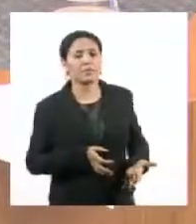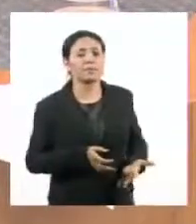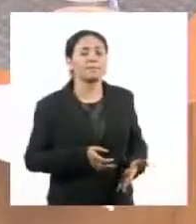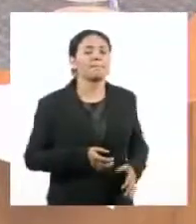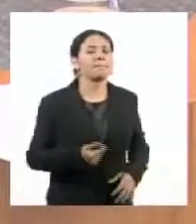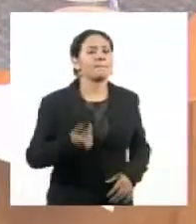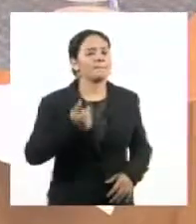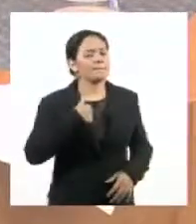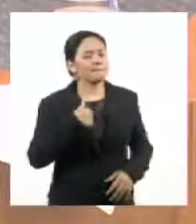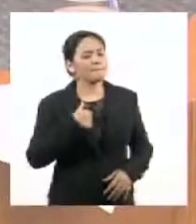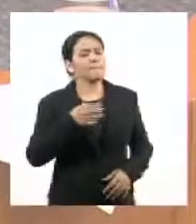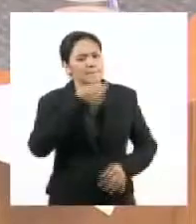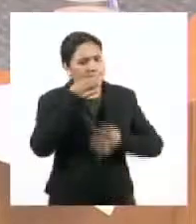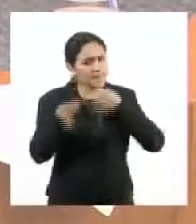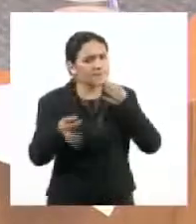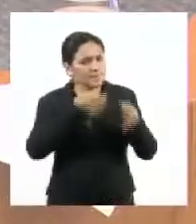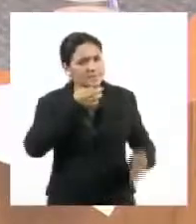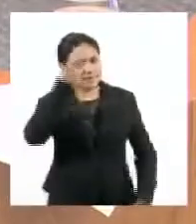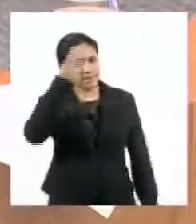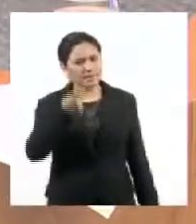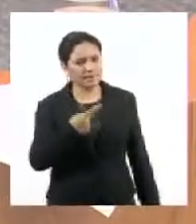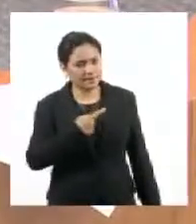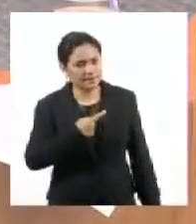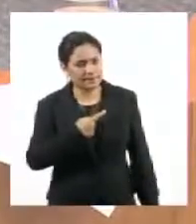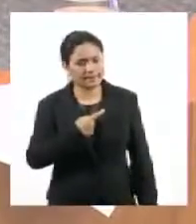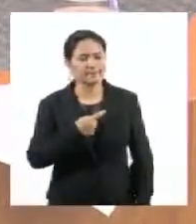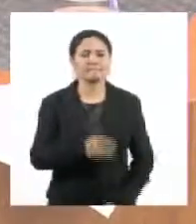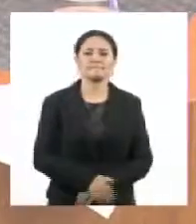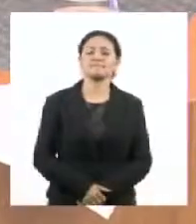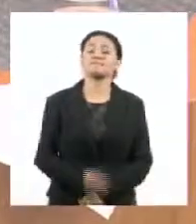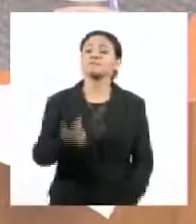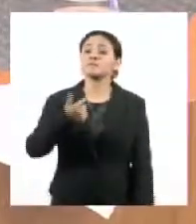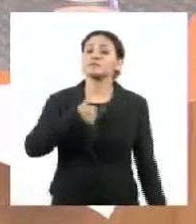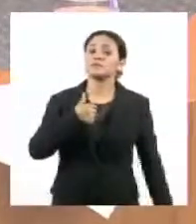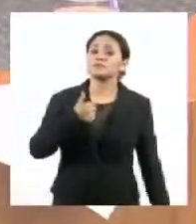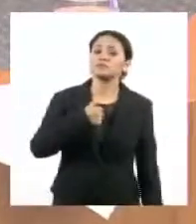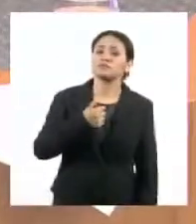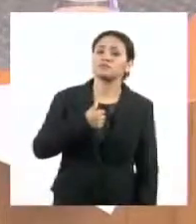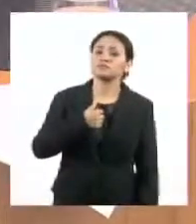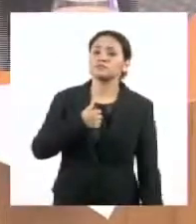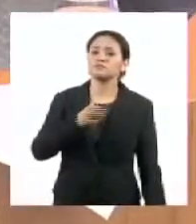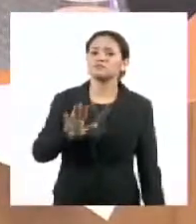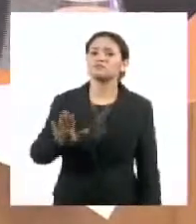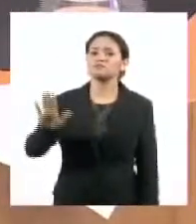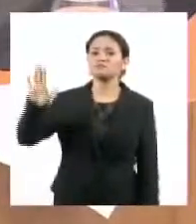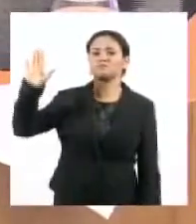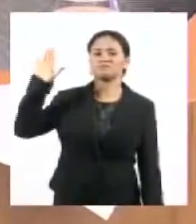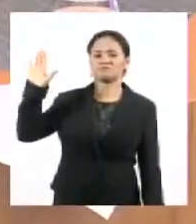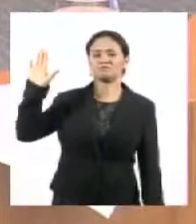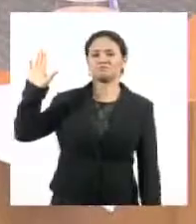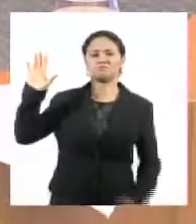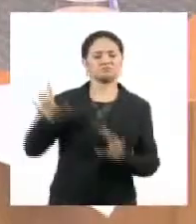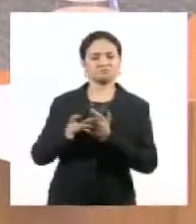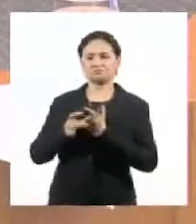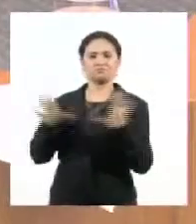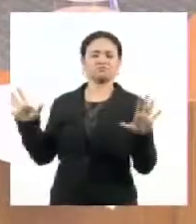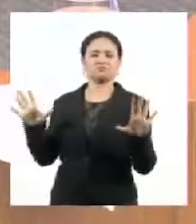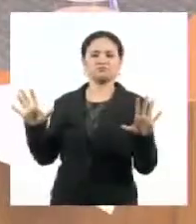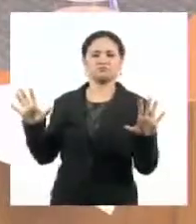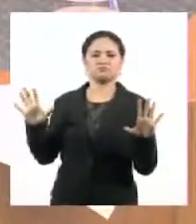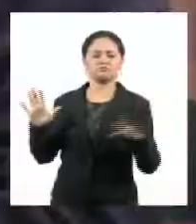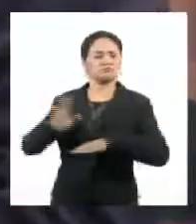apropriado em uma campanha independente, sem recursos públicos, sem dinheiro